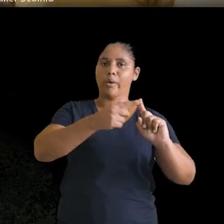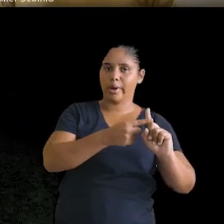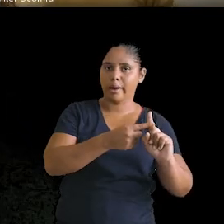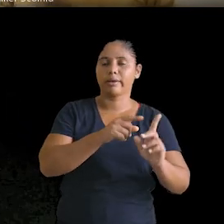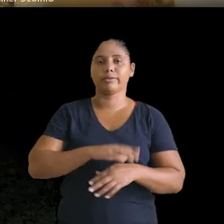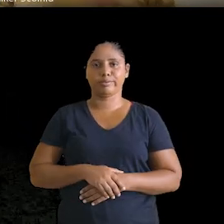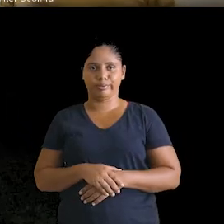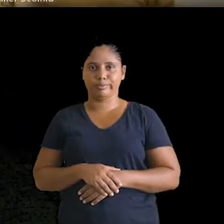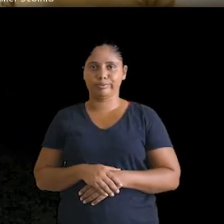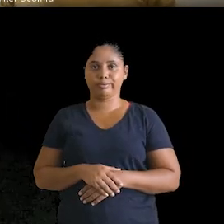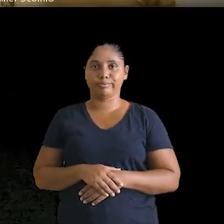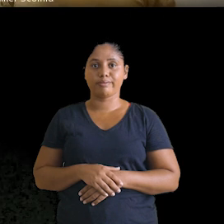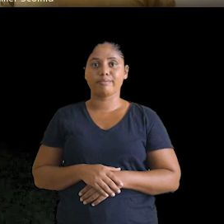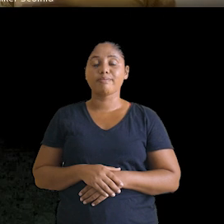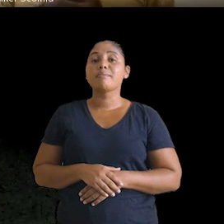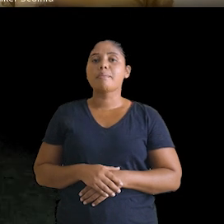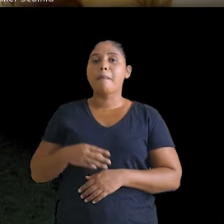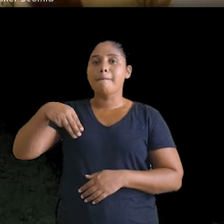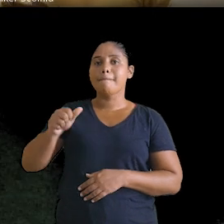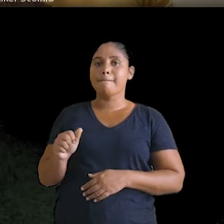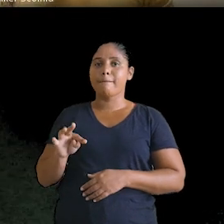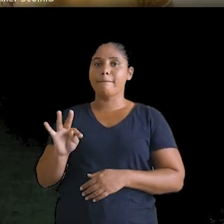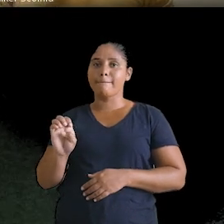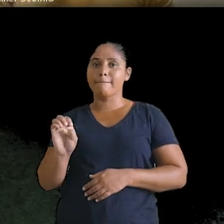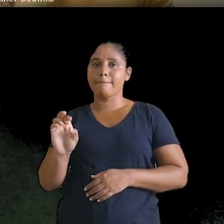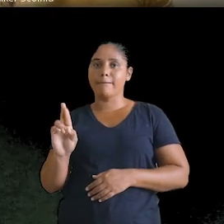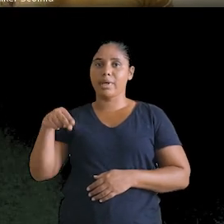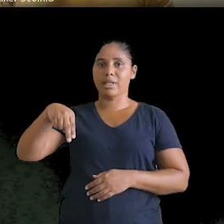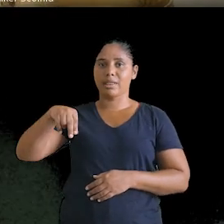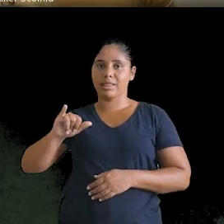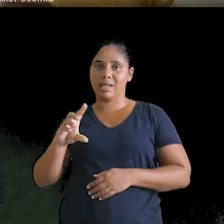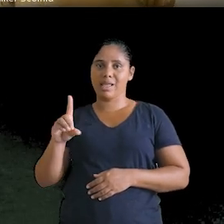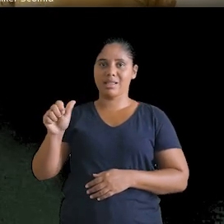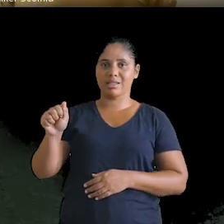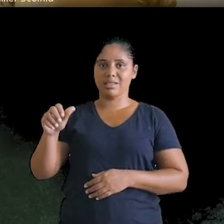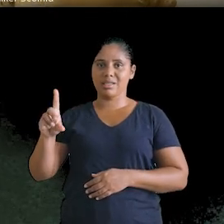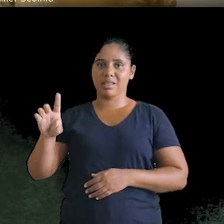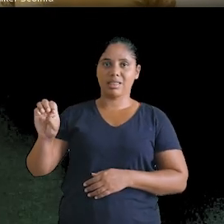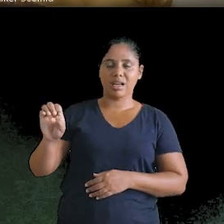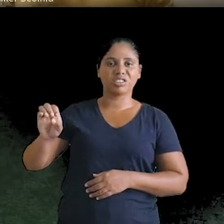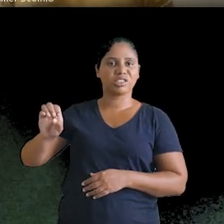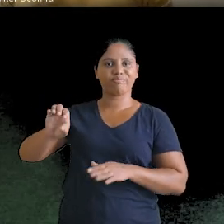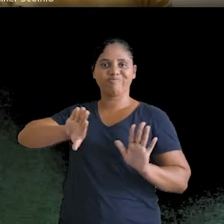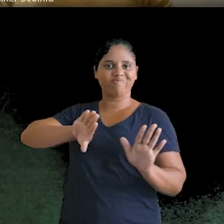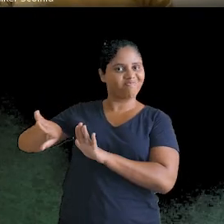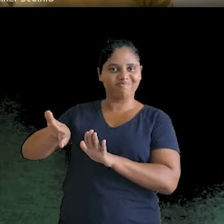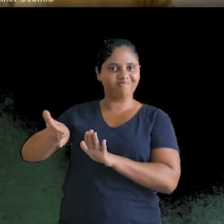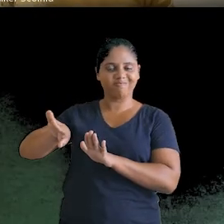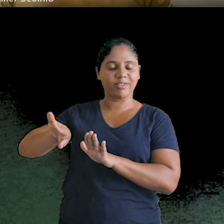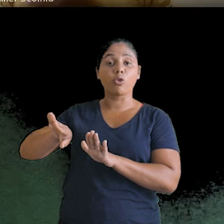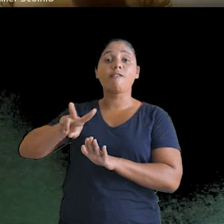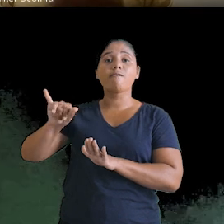Maternidade, a gente também retira. A gente vai usar serviço de parto e nascimento. Aleitamento materno também não vai fazer uso,